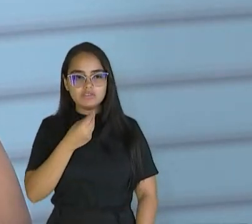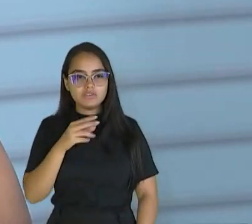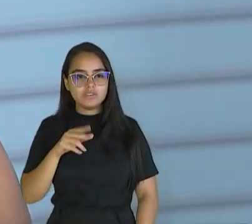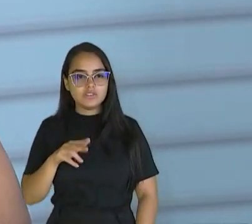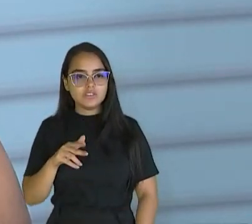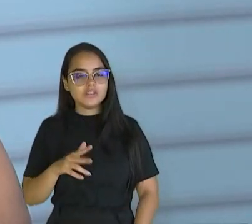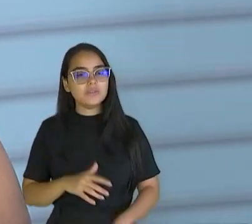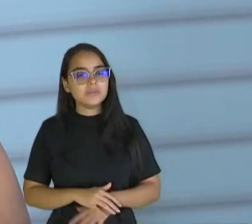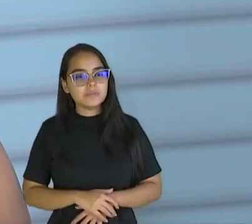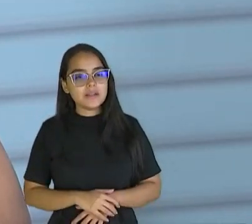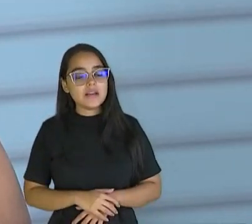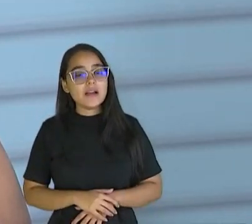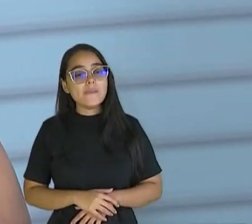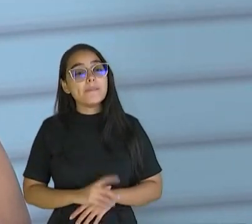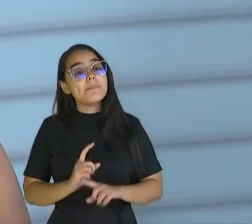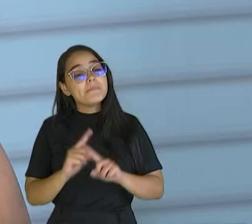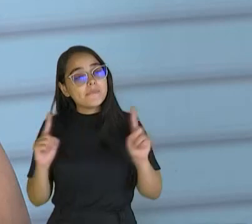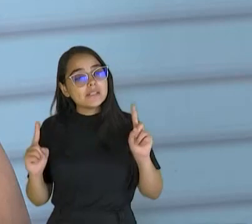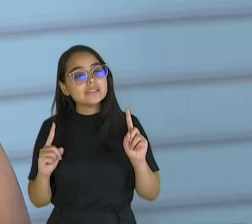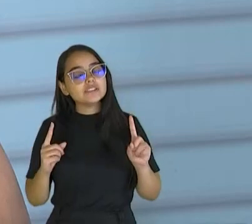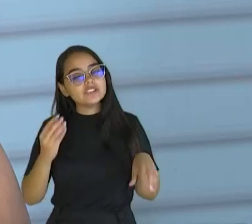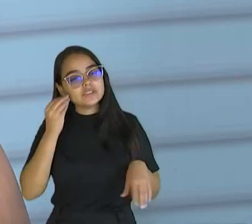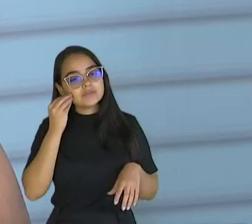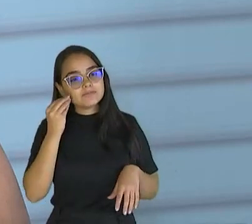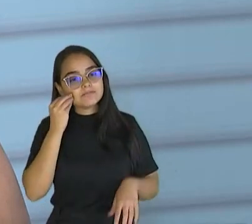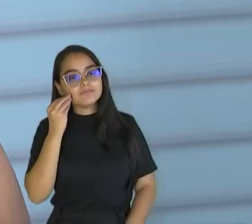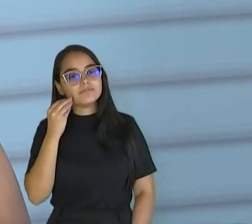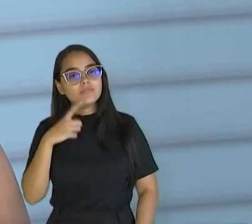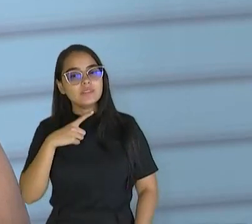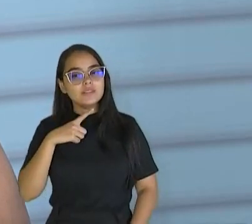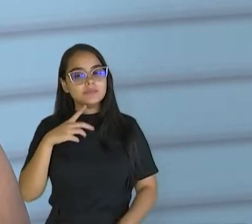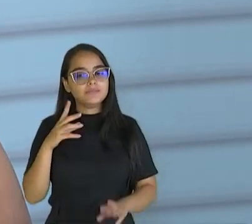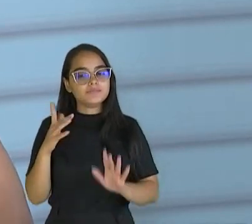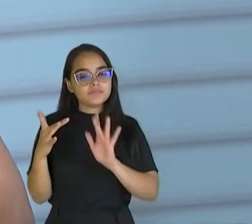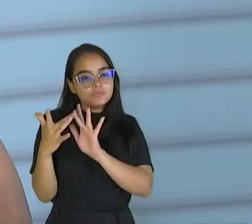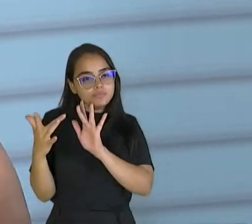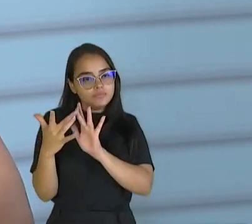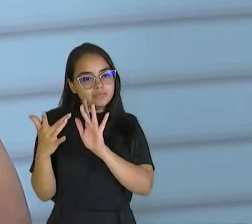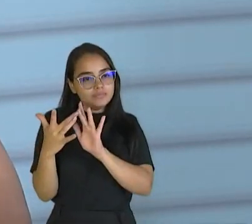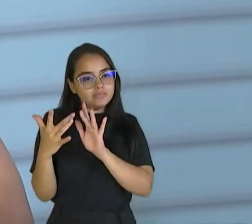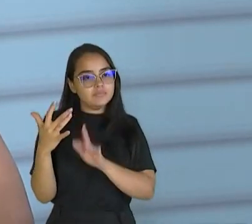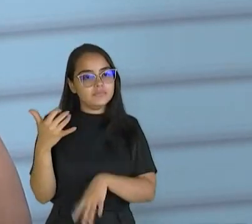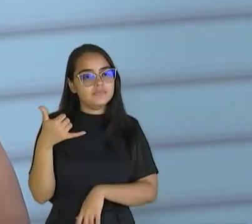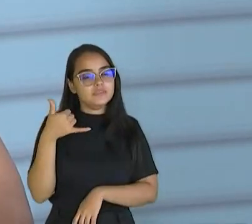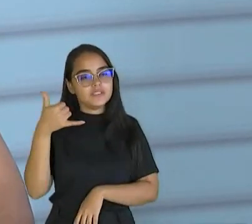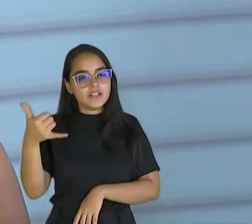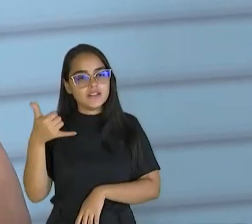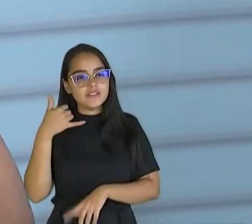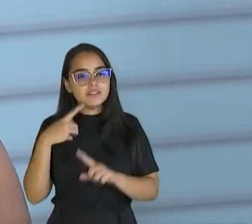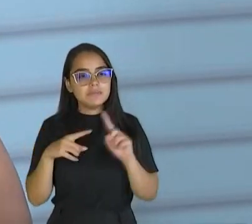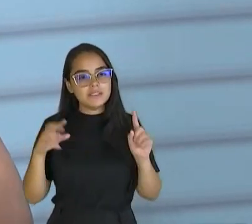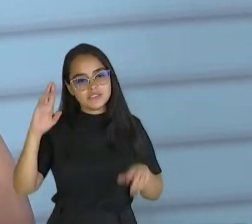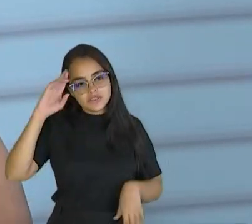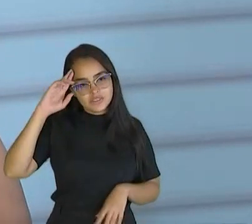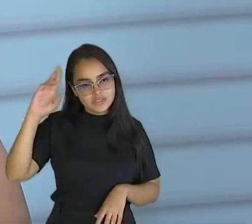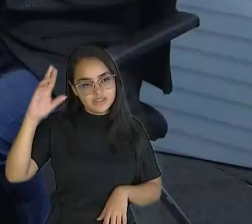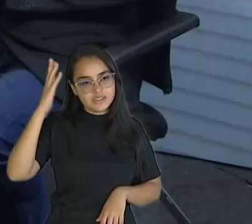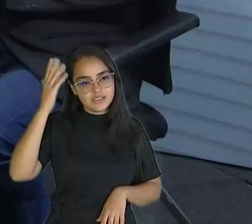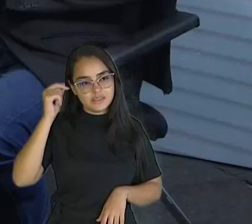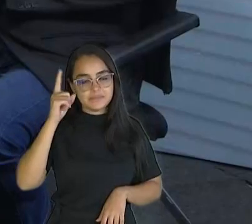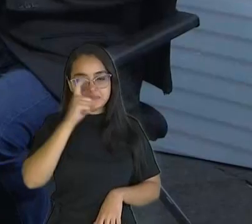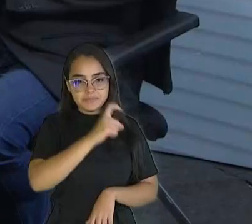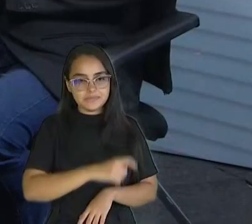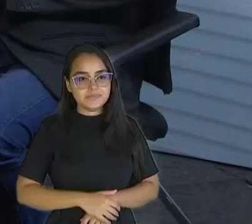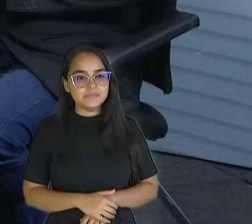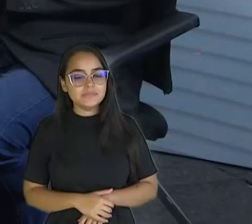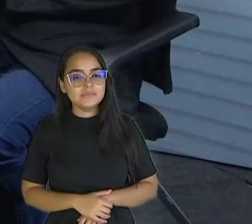é enorme. Mas a gente tenta, né? A gente tenta ter esse contato, mas... Dentro da diretoria, a gente sabe. Acho legal, porque eu acho,